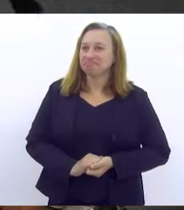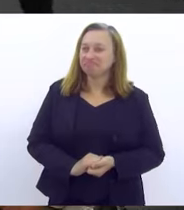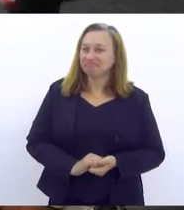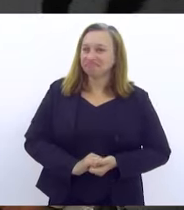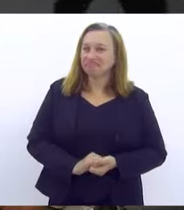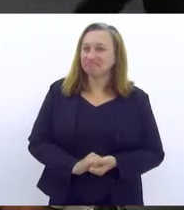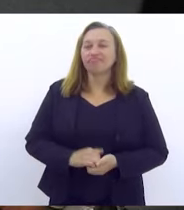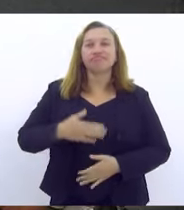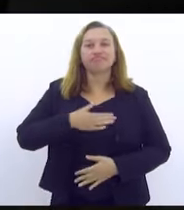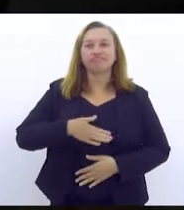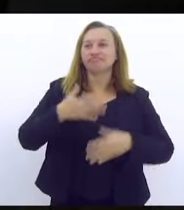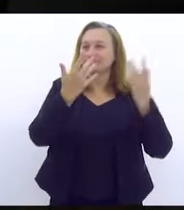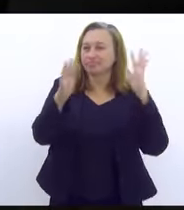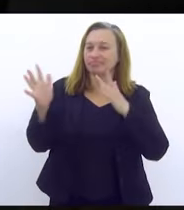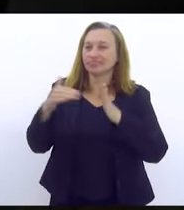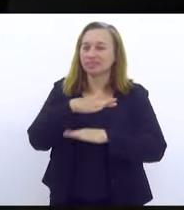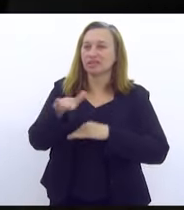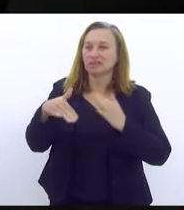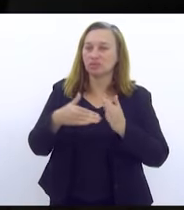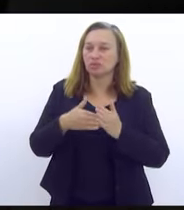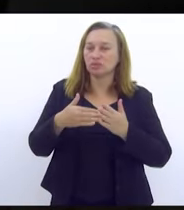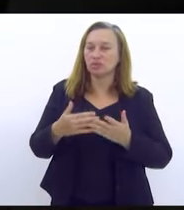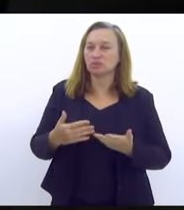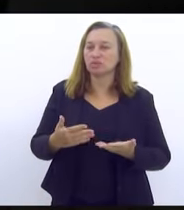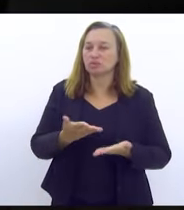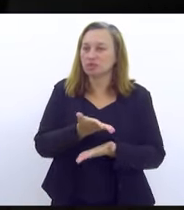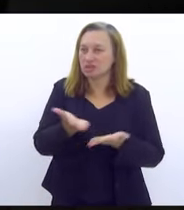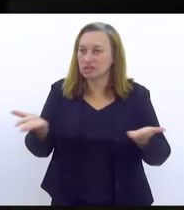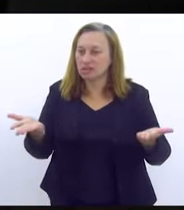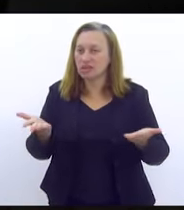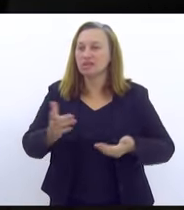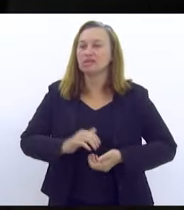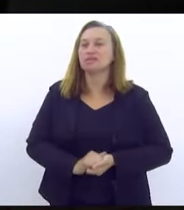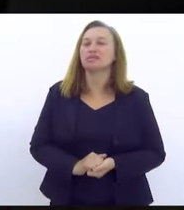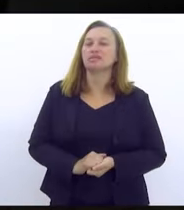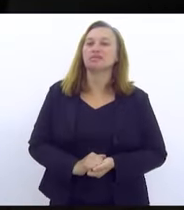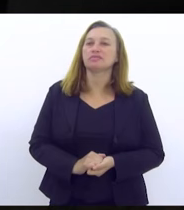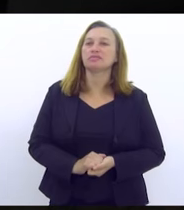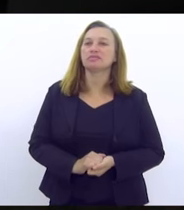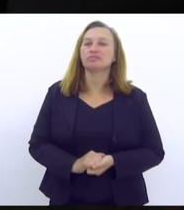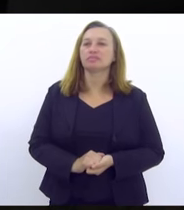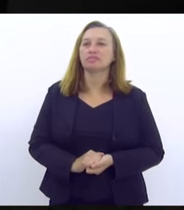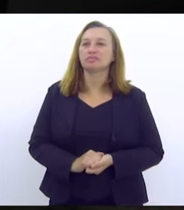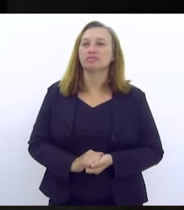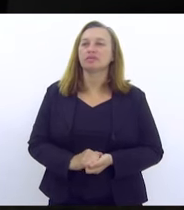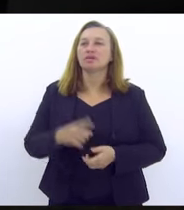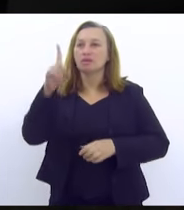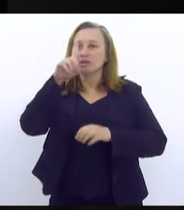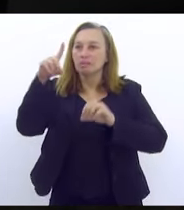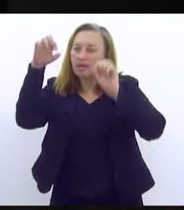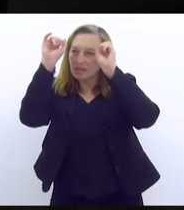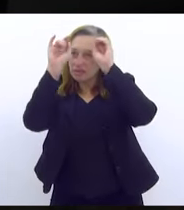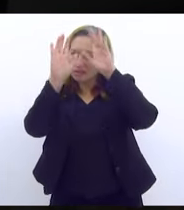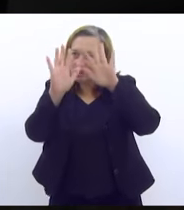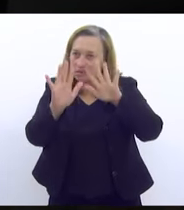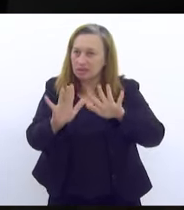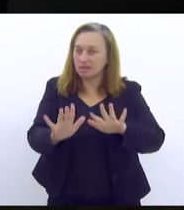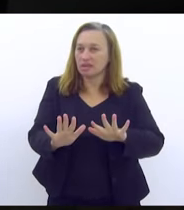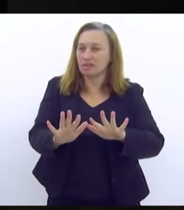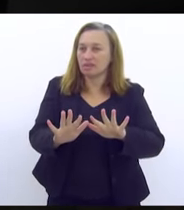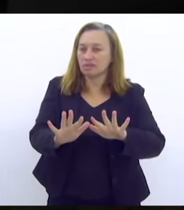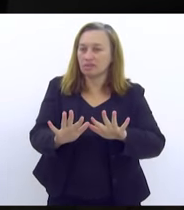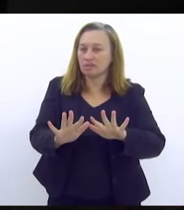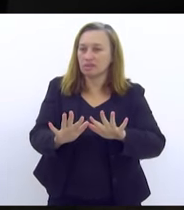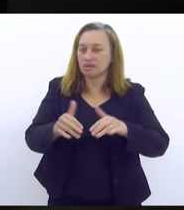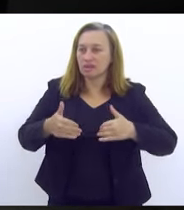Eu gostaria de saudar a todas as autoridades presentes, senhoras e senhores. Sobre a proteção de Deus,